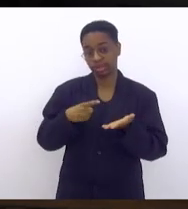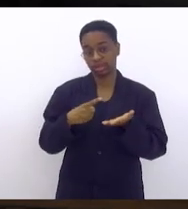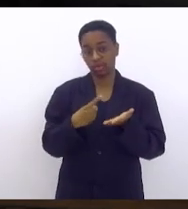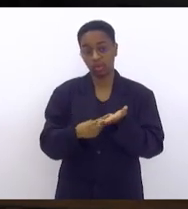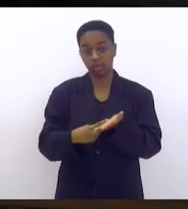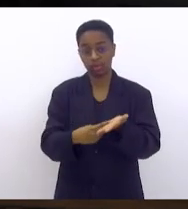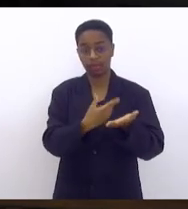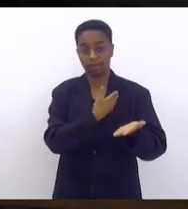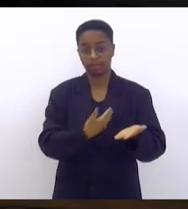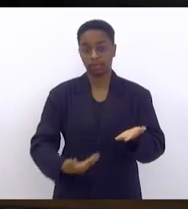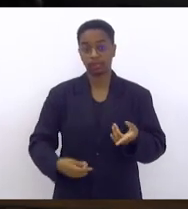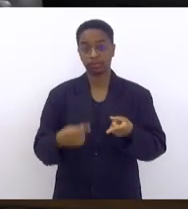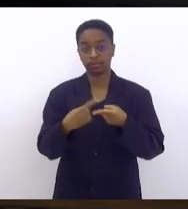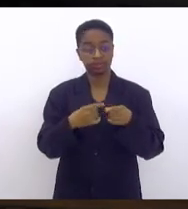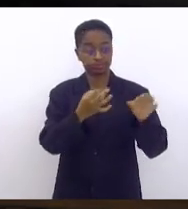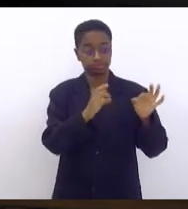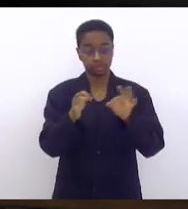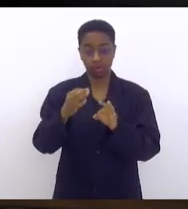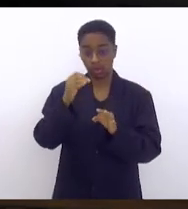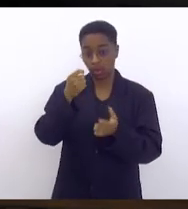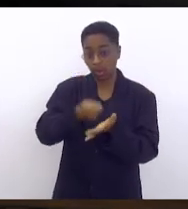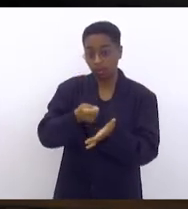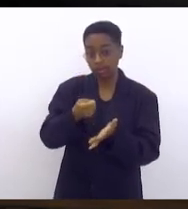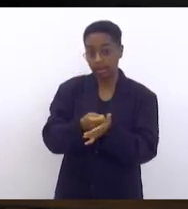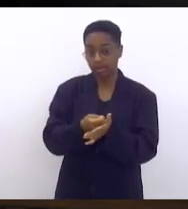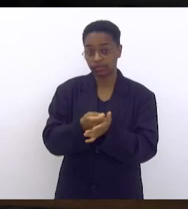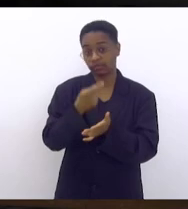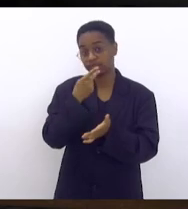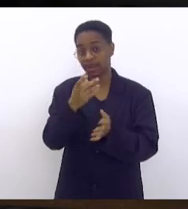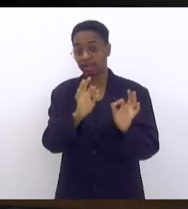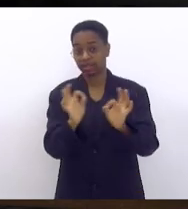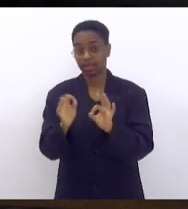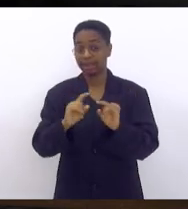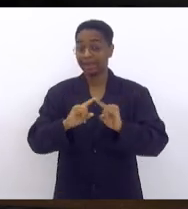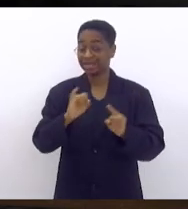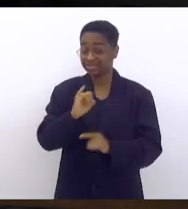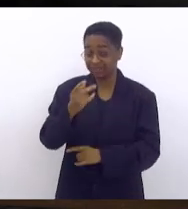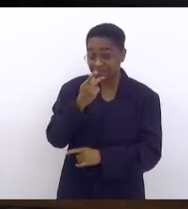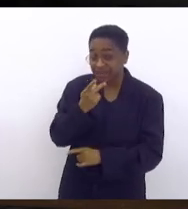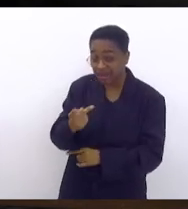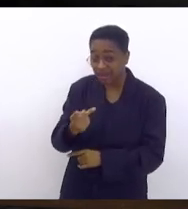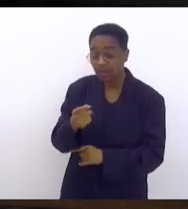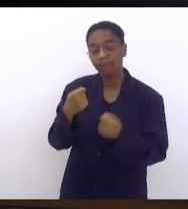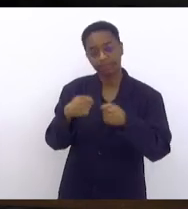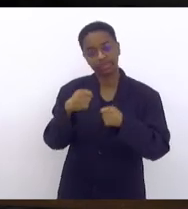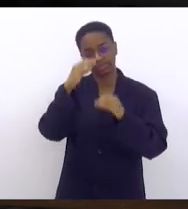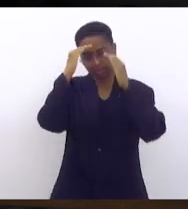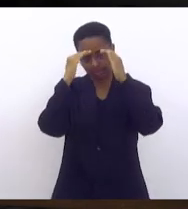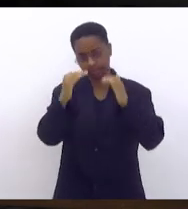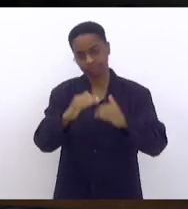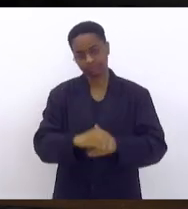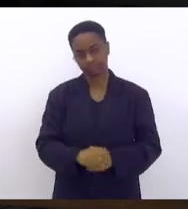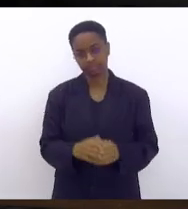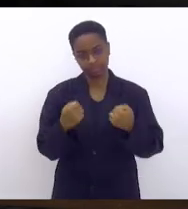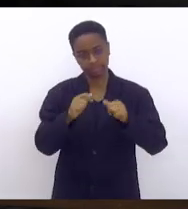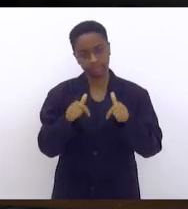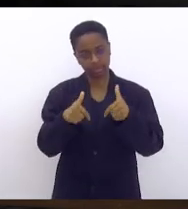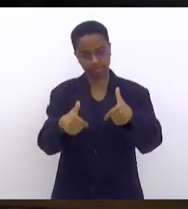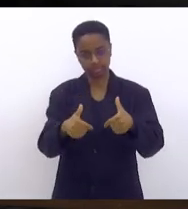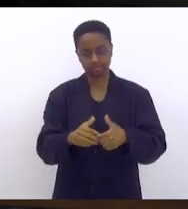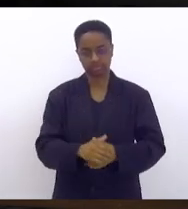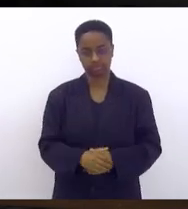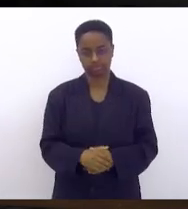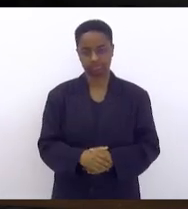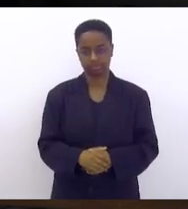história. Ninguém é obrigado a tratar nada. Agora, quando trata, comigo tem que cumprir.